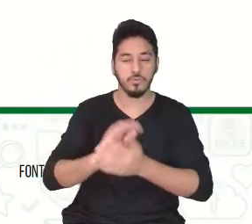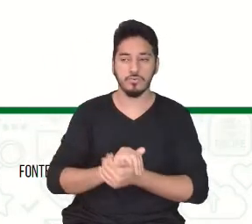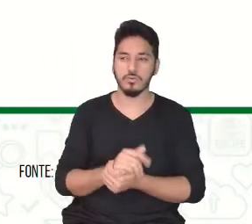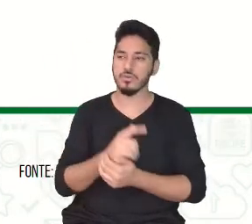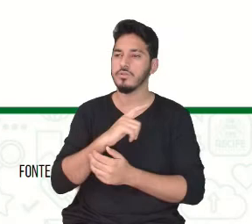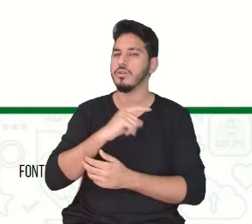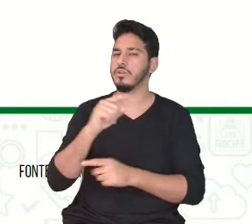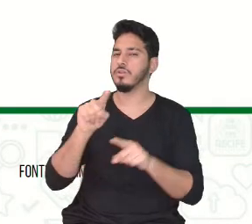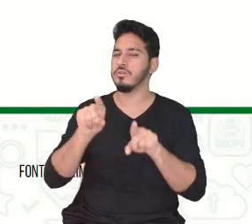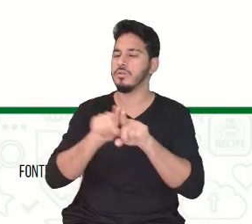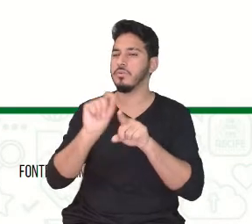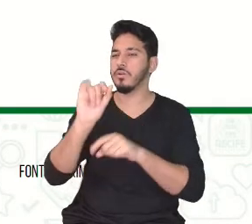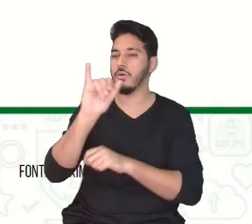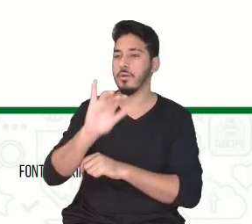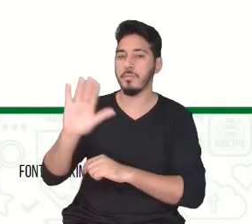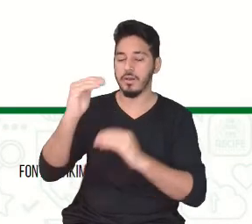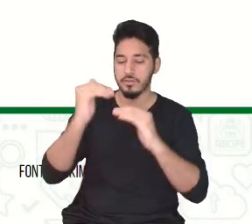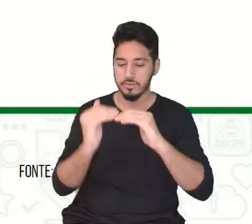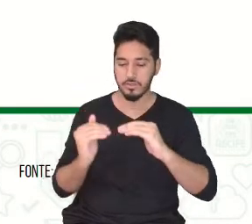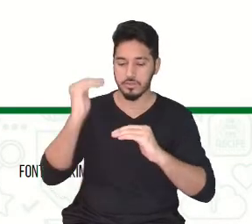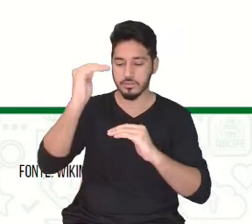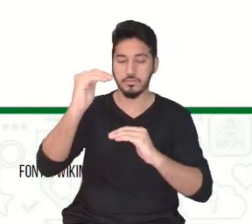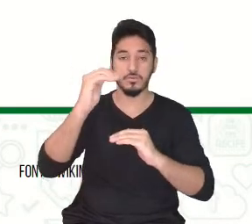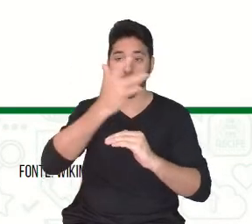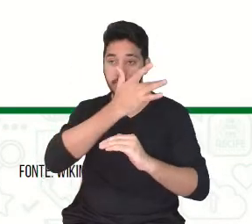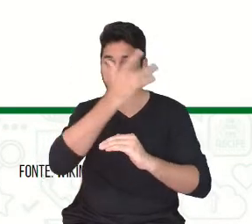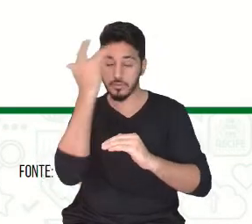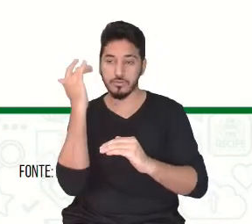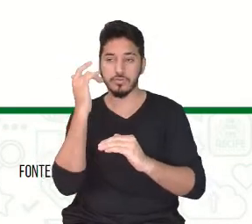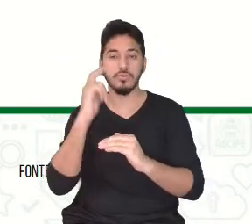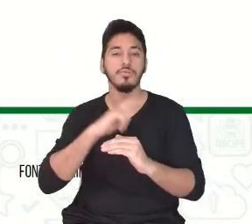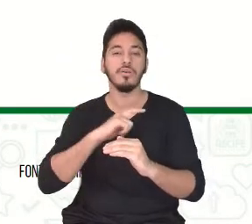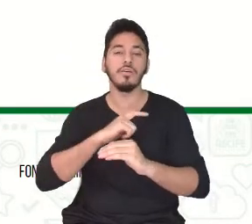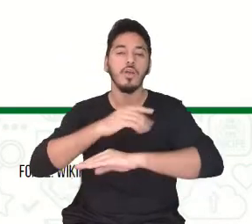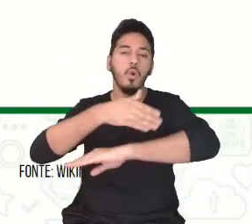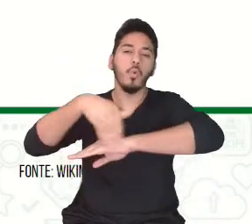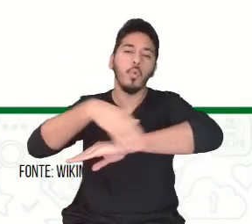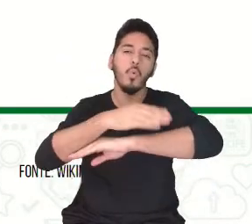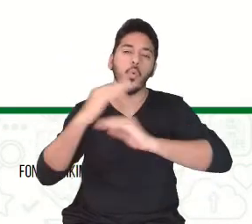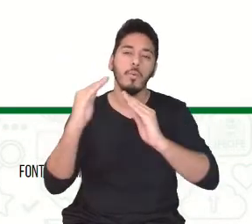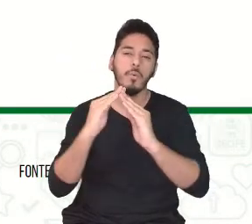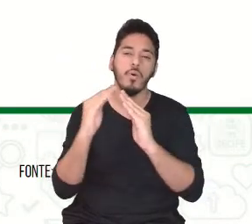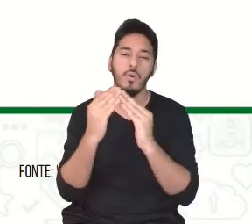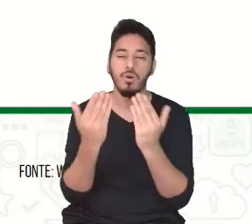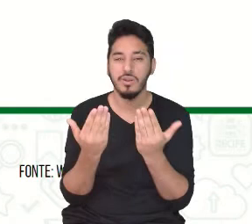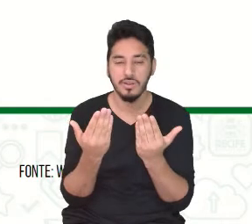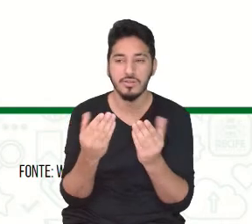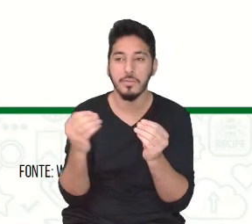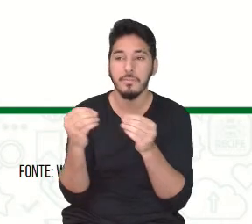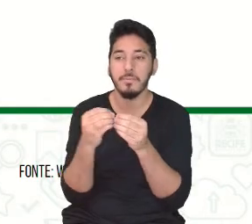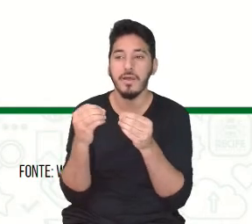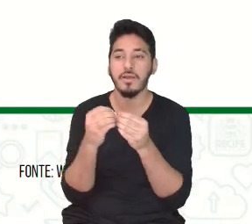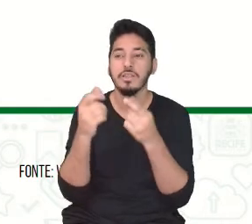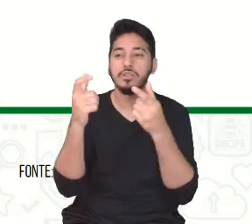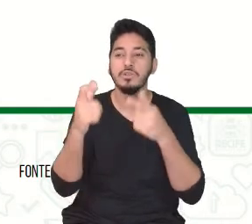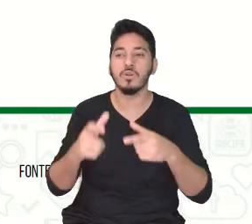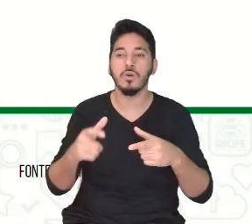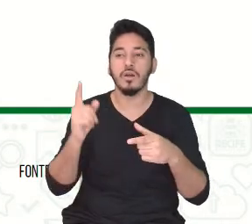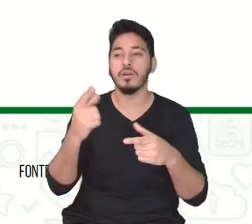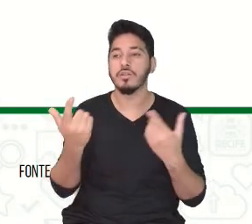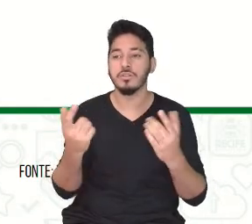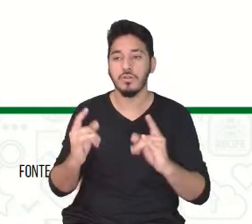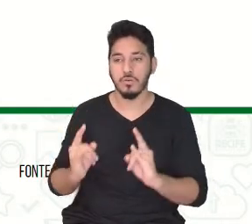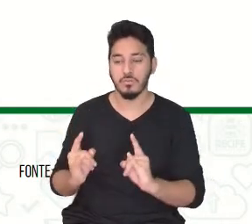tem uma imagem acima de pessoas em situação de rua, morando justamente perto desse local que estão